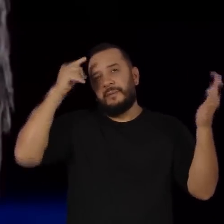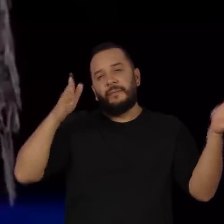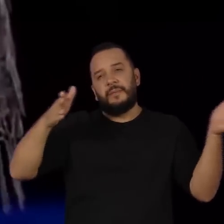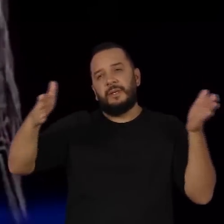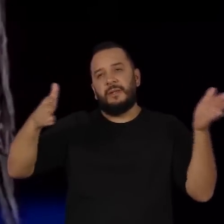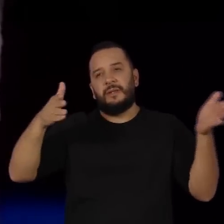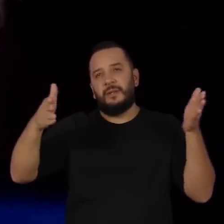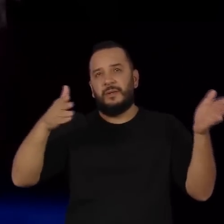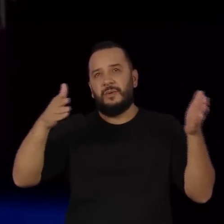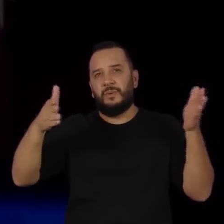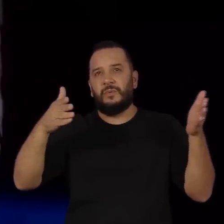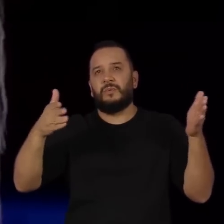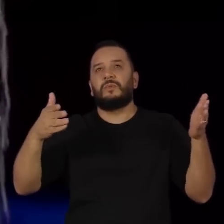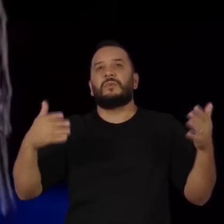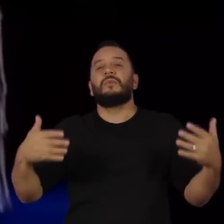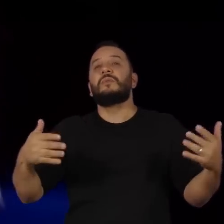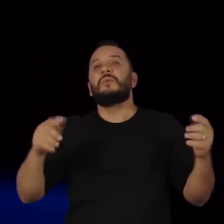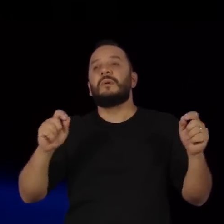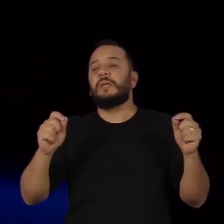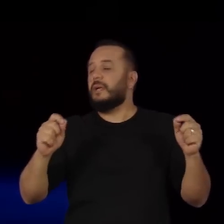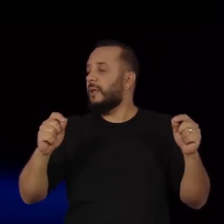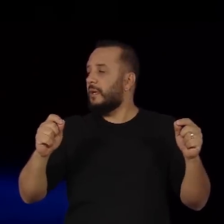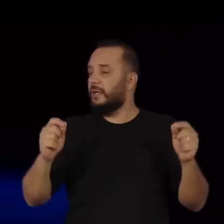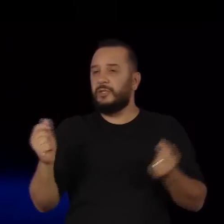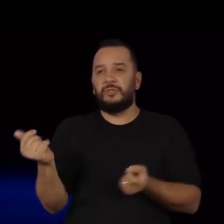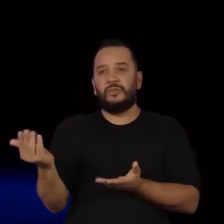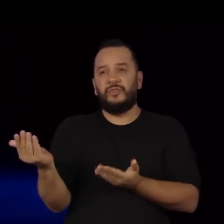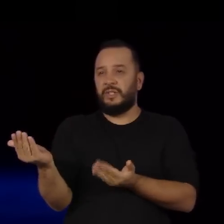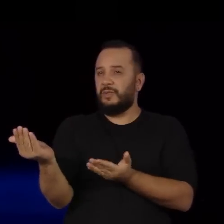juventude nunca vai ter fim.